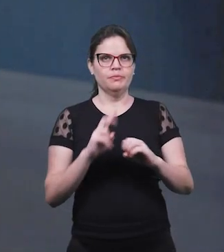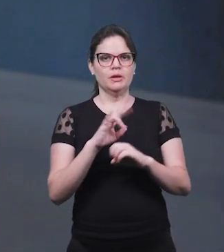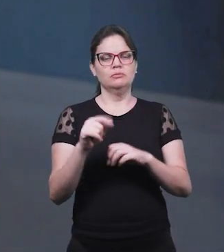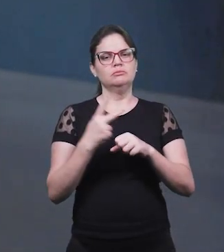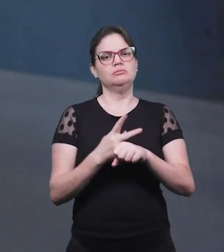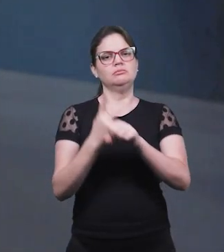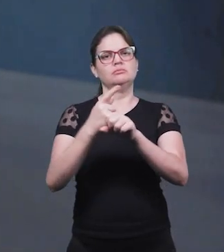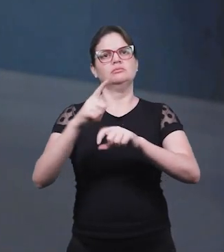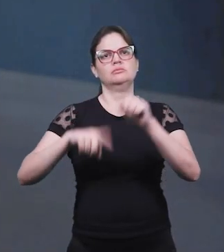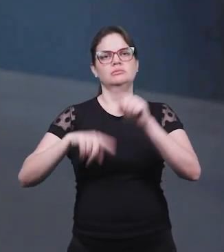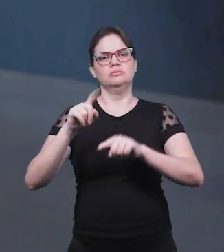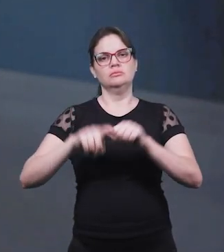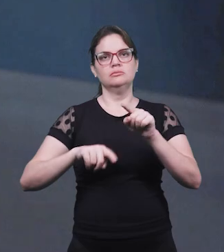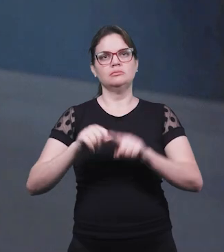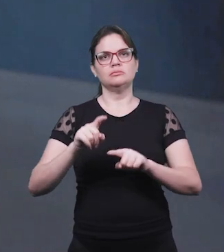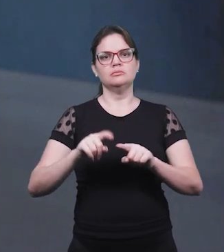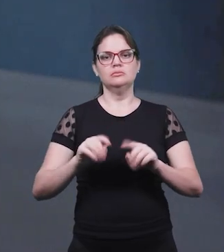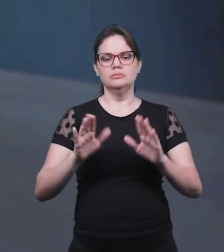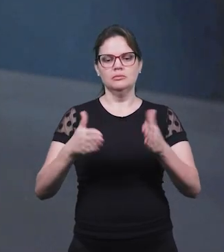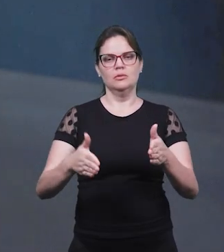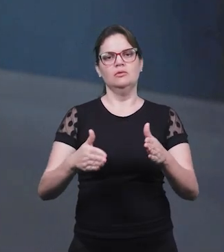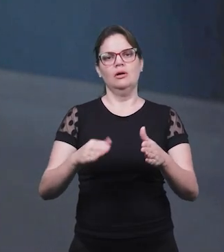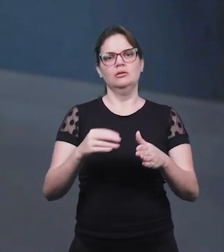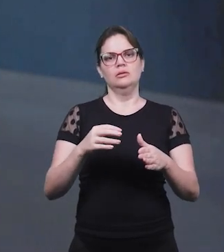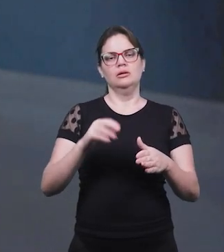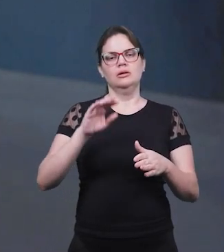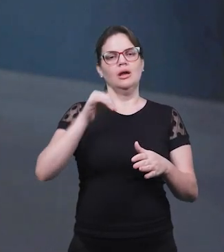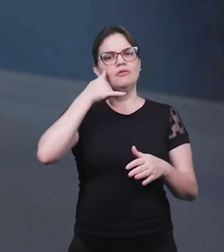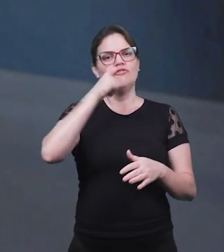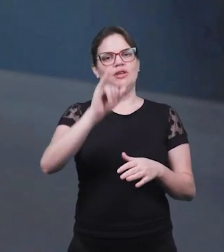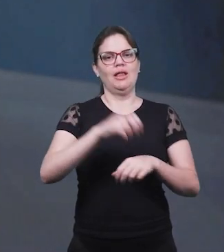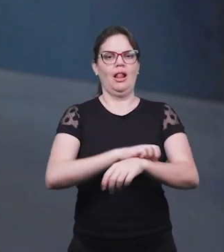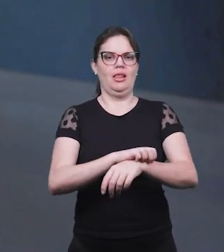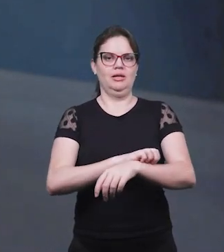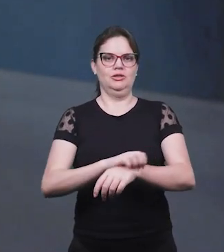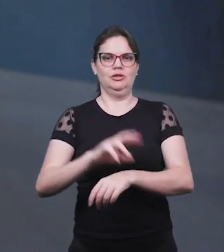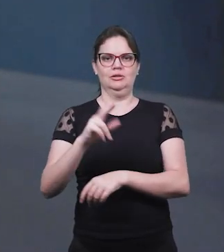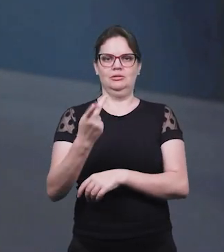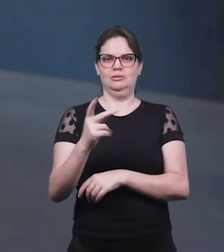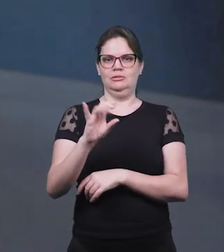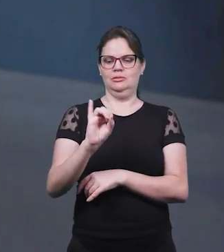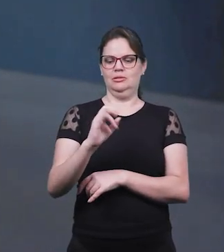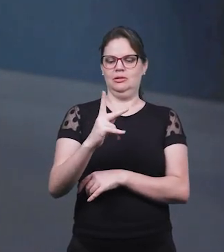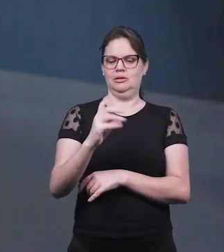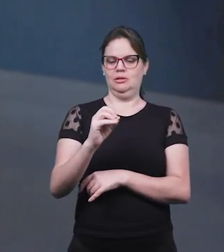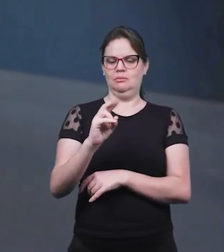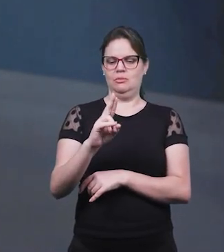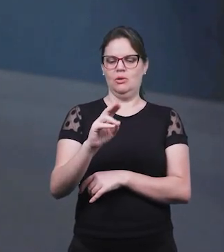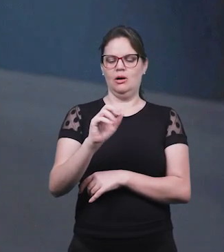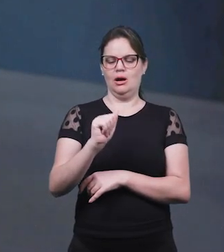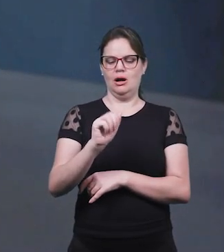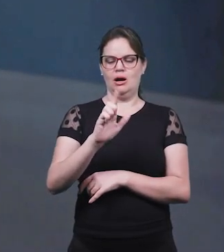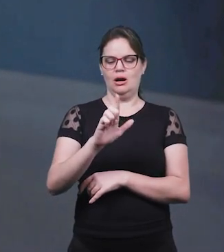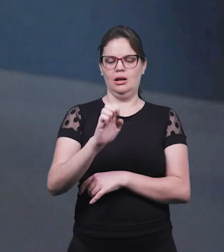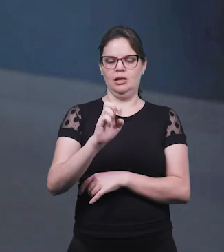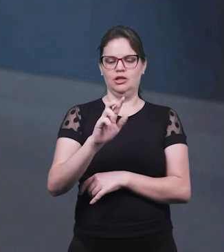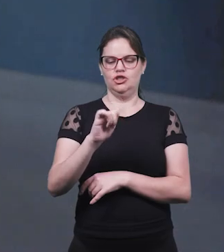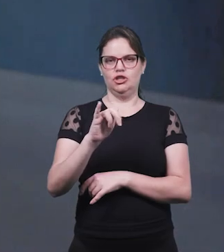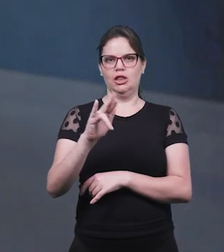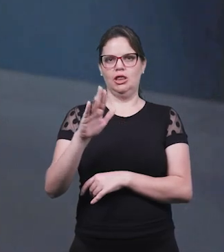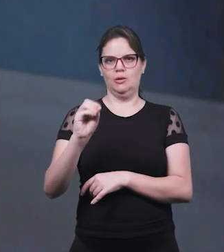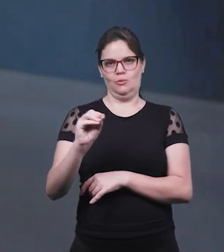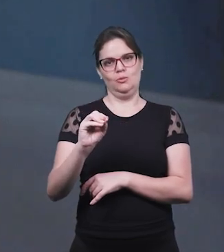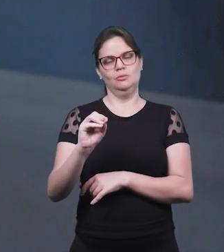procurar produtos hipoalergênicos, produtos que não sejam terapêuticos, seja só de higienização